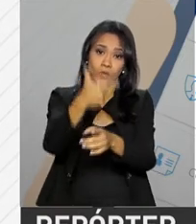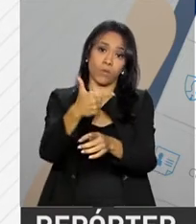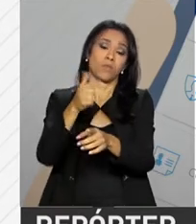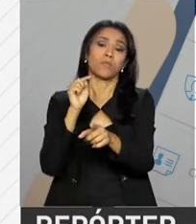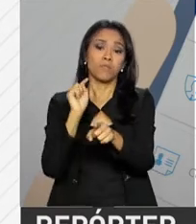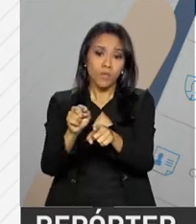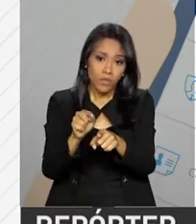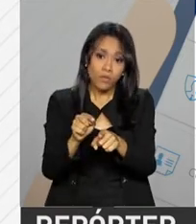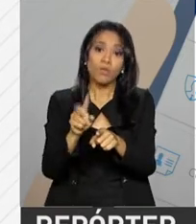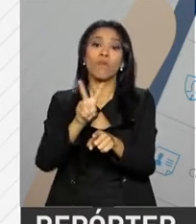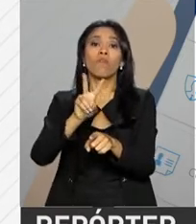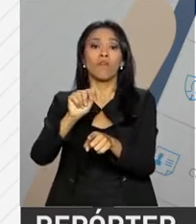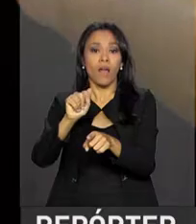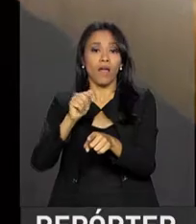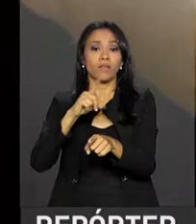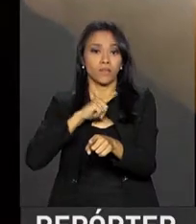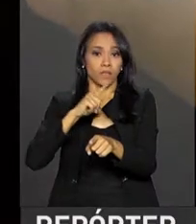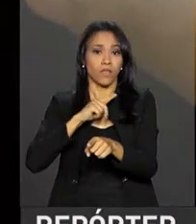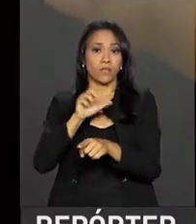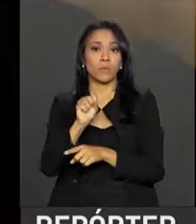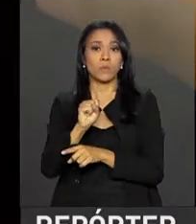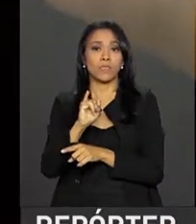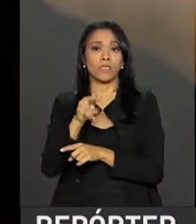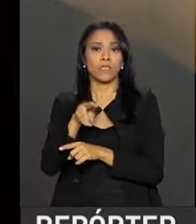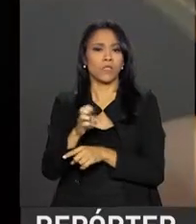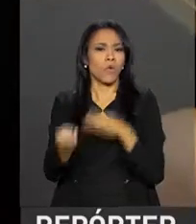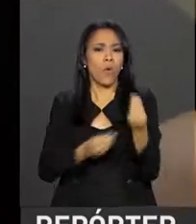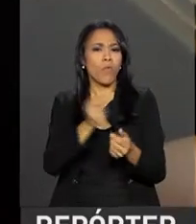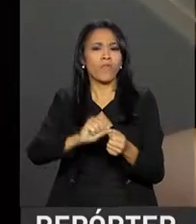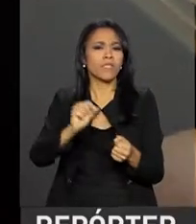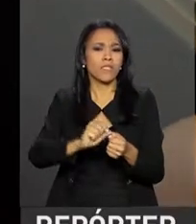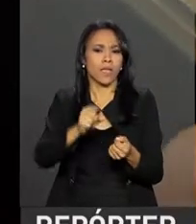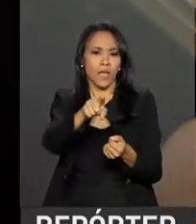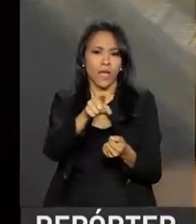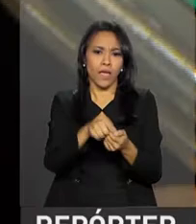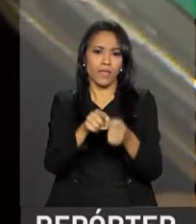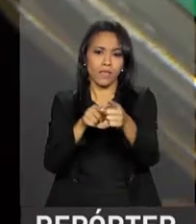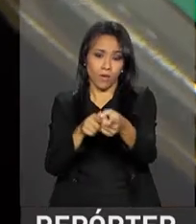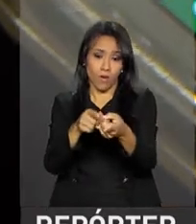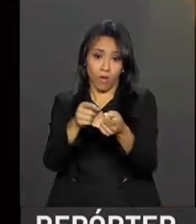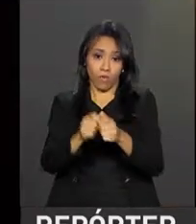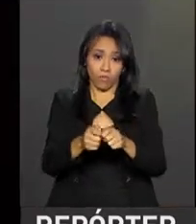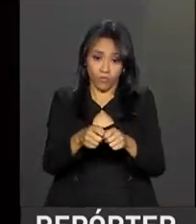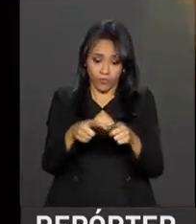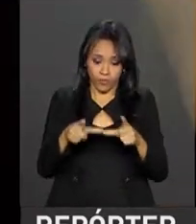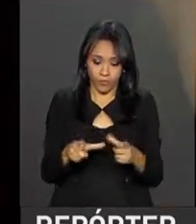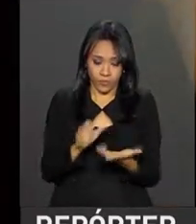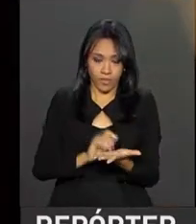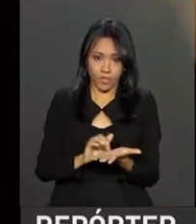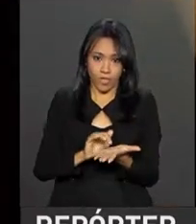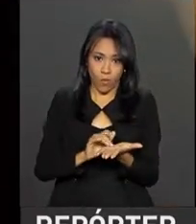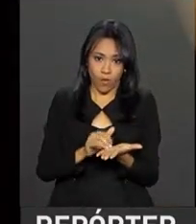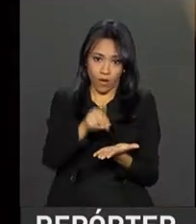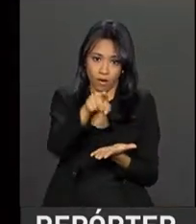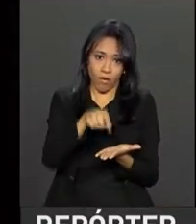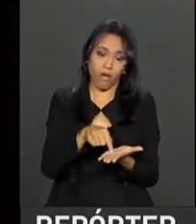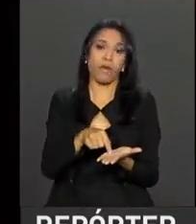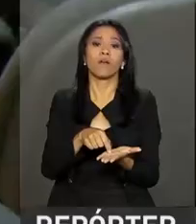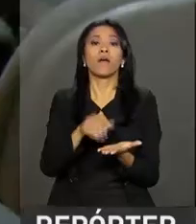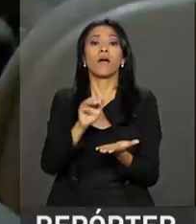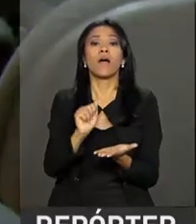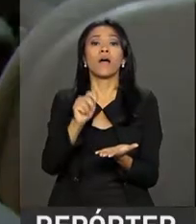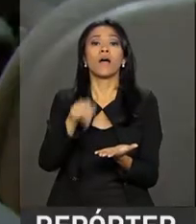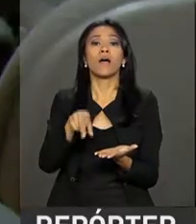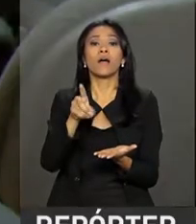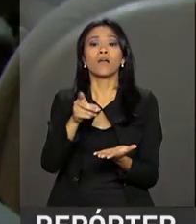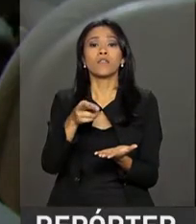mil vagas disponíveis no Cine. Para baixar o aplicativo, basta acessar na loja de compras do seu celular com o sistema operacional